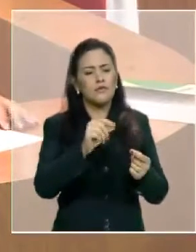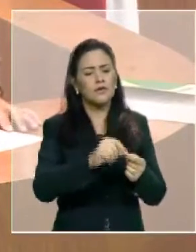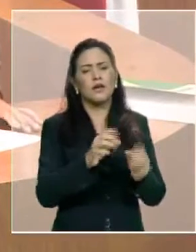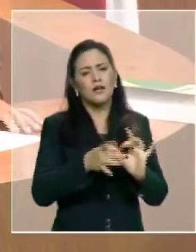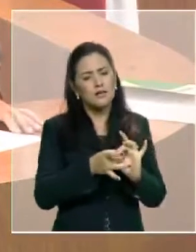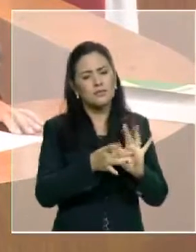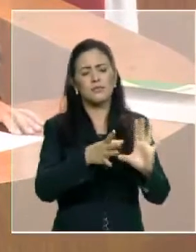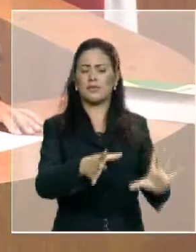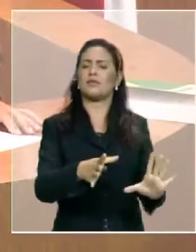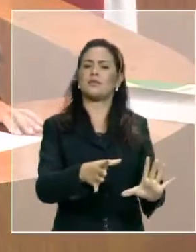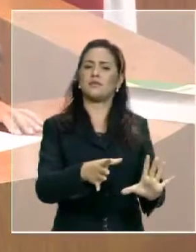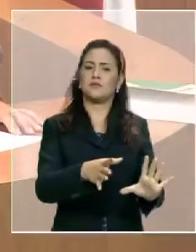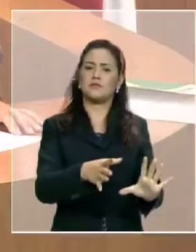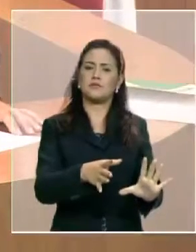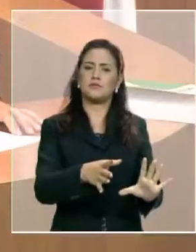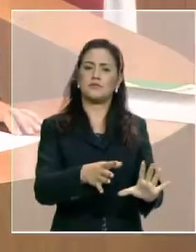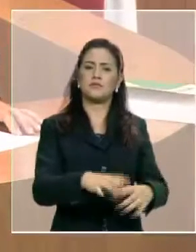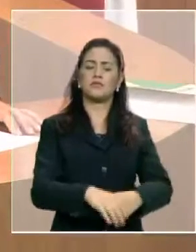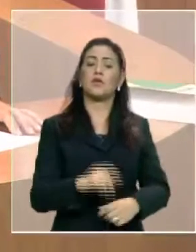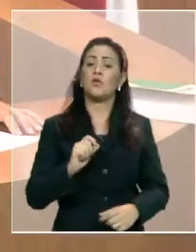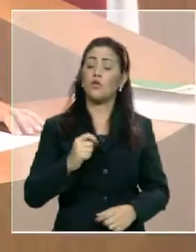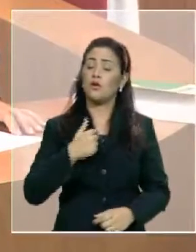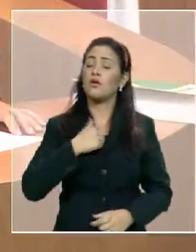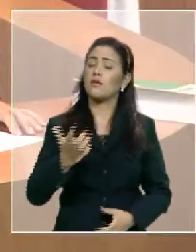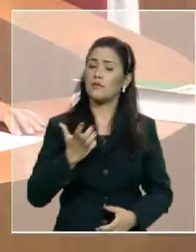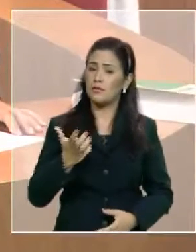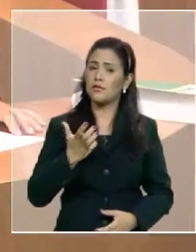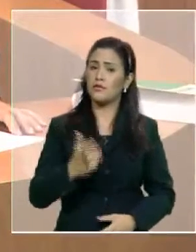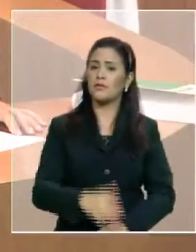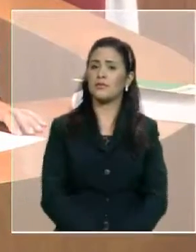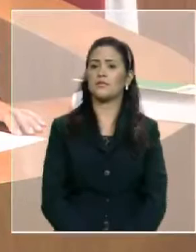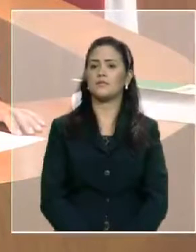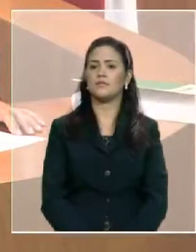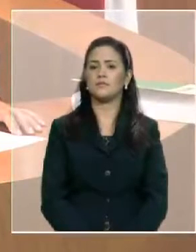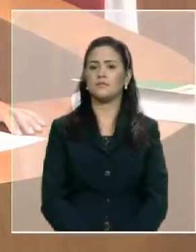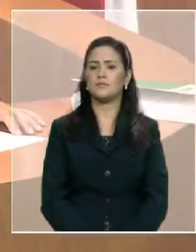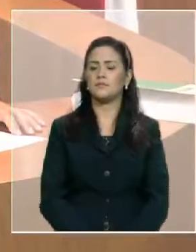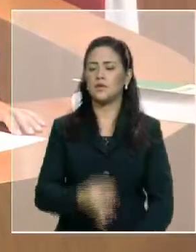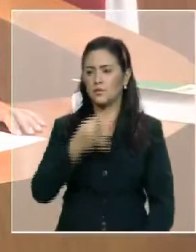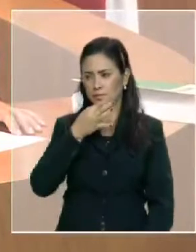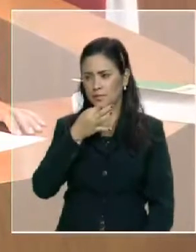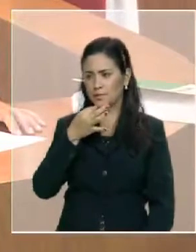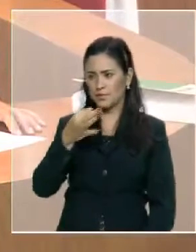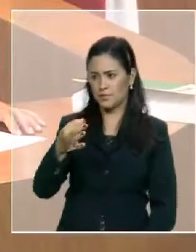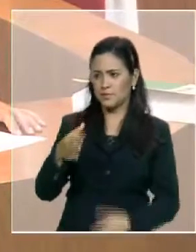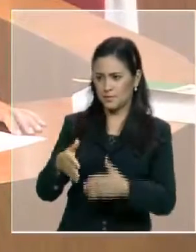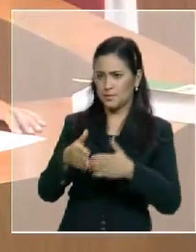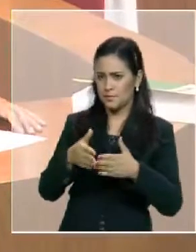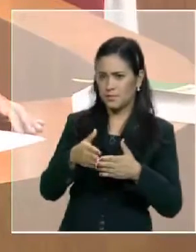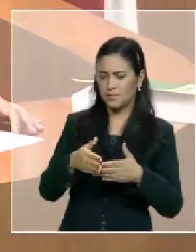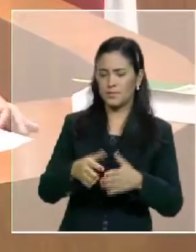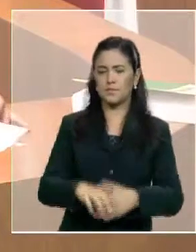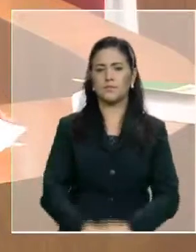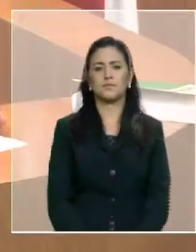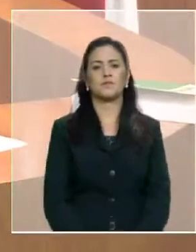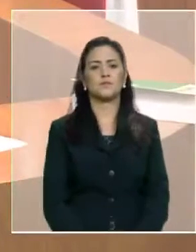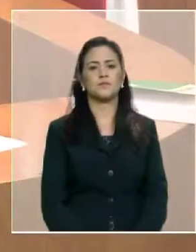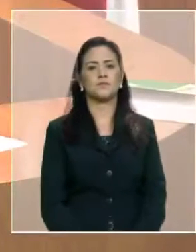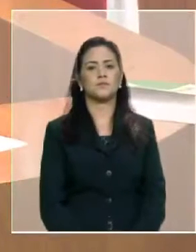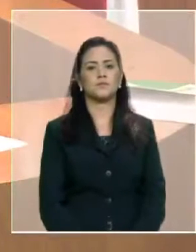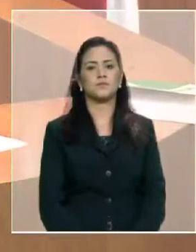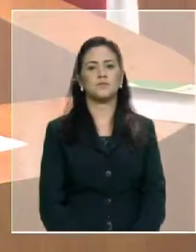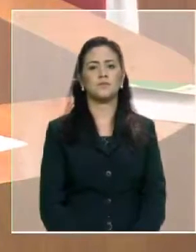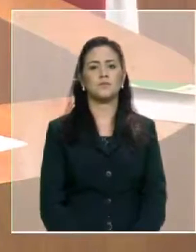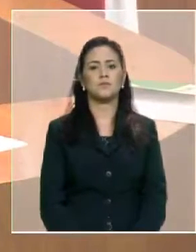secretarias para execução. Deputado, é isso que eu espero. Quando puder, me faça uma parte, Souza Neto. Gostaria de uma parte também, deputado Edilásio. Eu